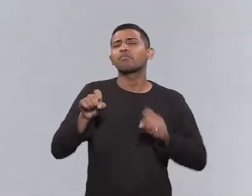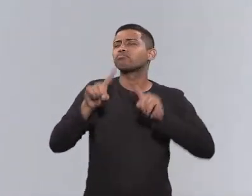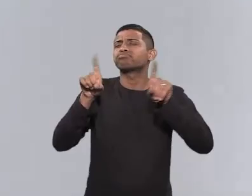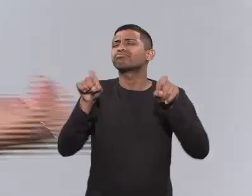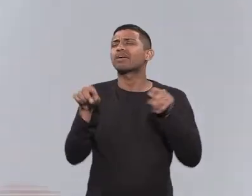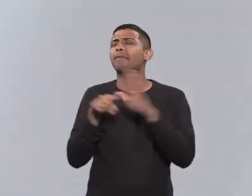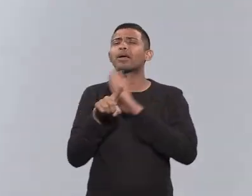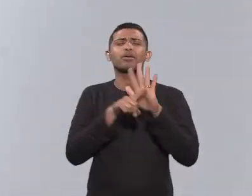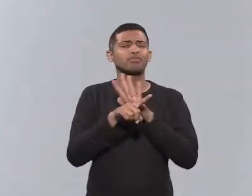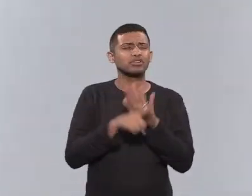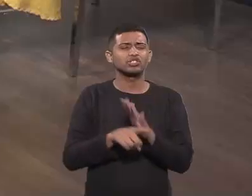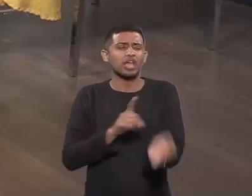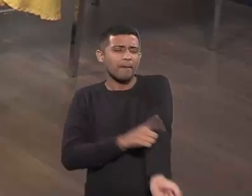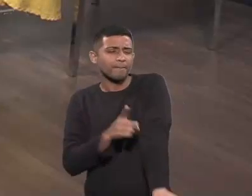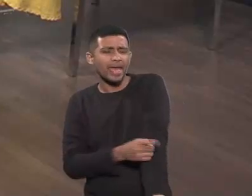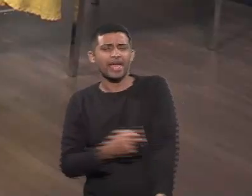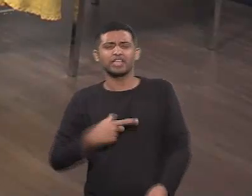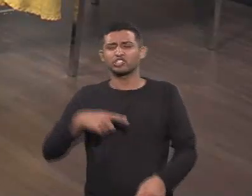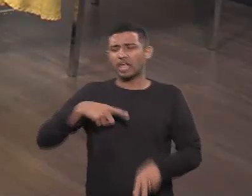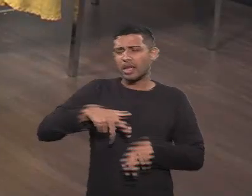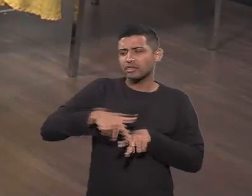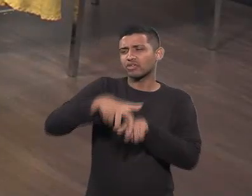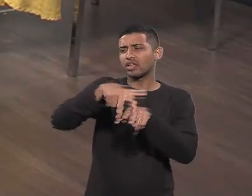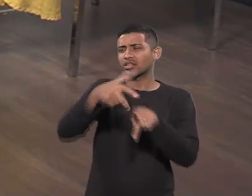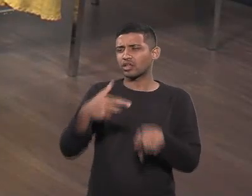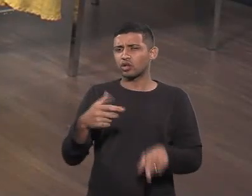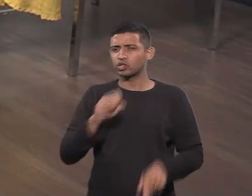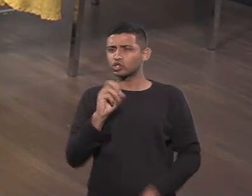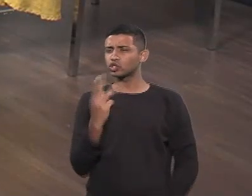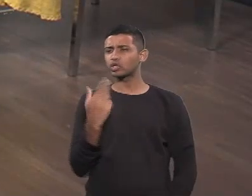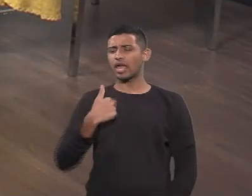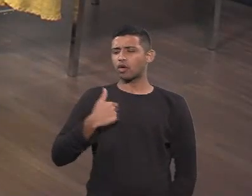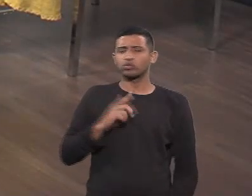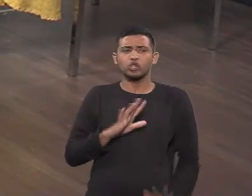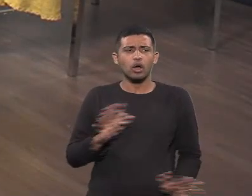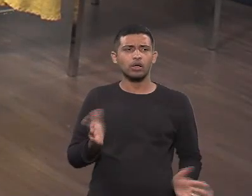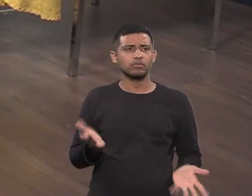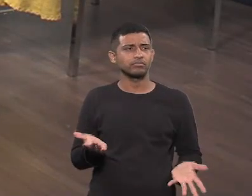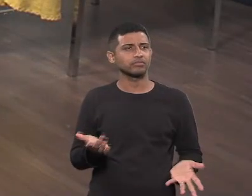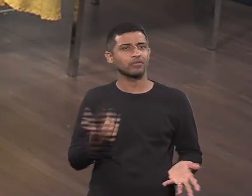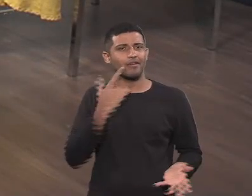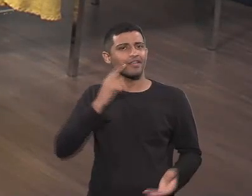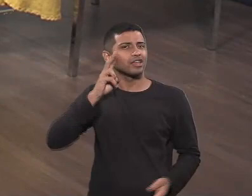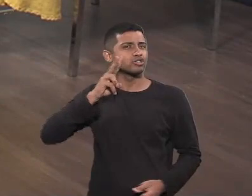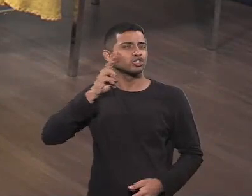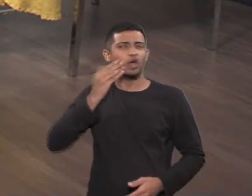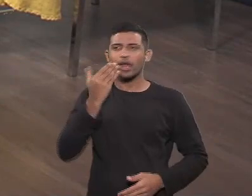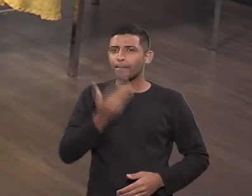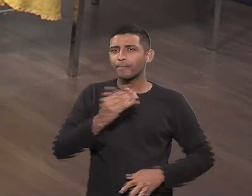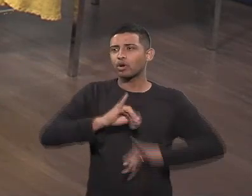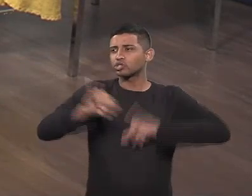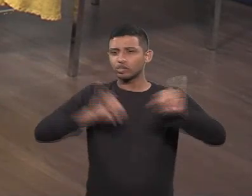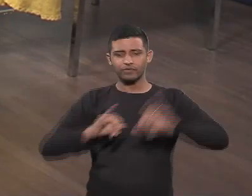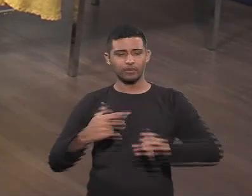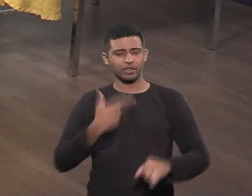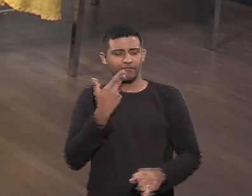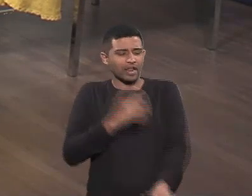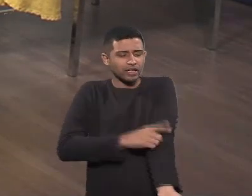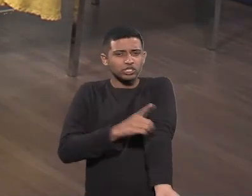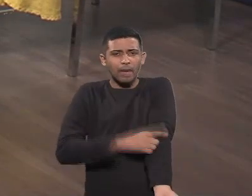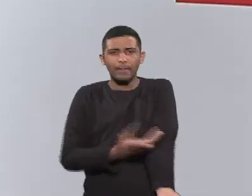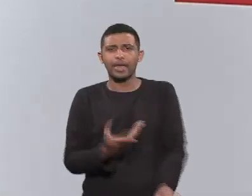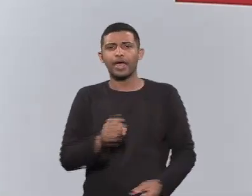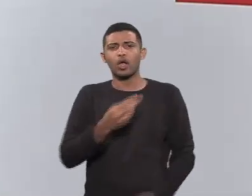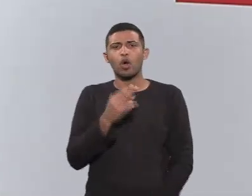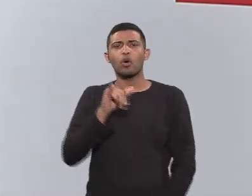diabetes? O patinete tem diabetes? Ou só eu que tenho diabetes? E aí a história vem trazendo a informação sobre o que é o diabetes,